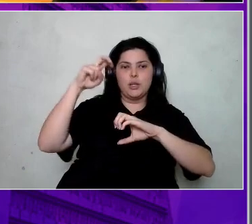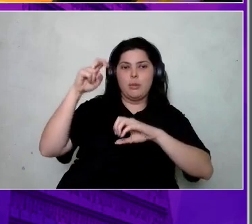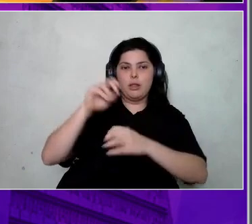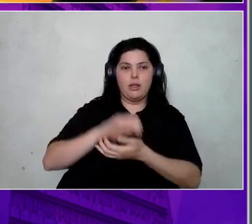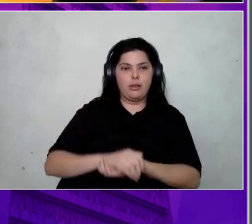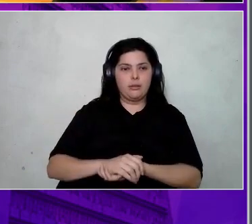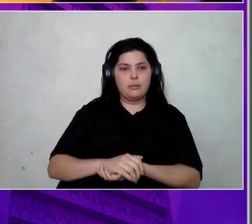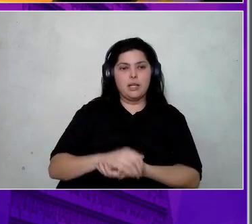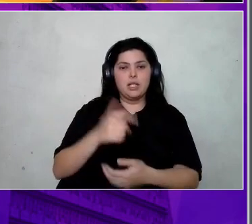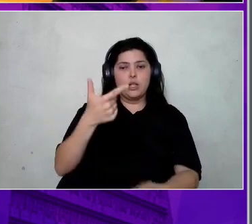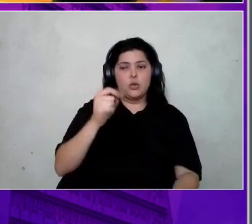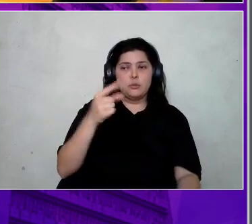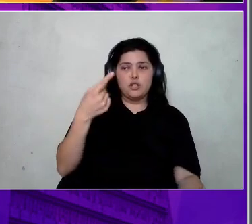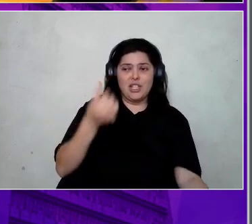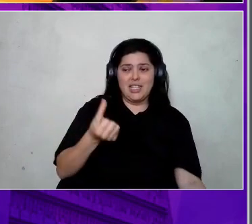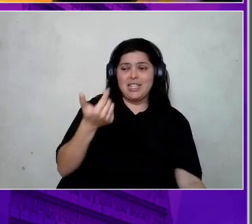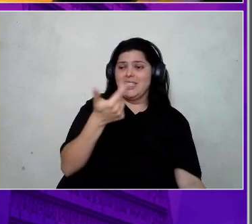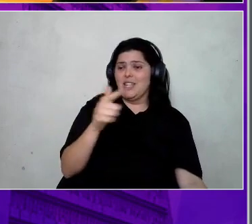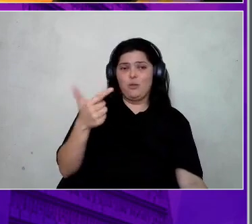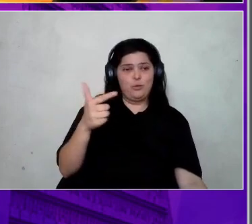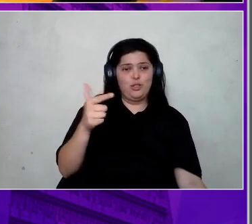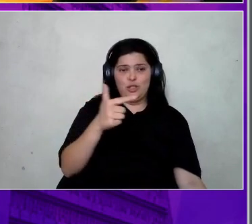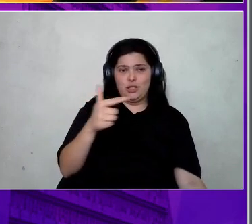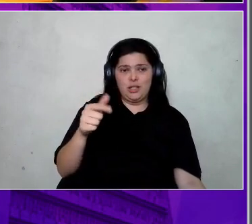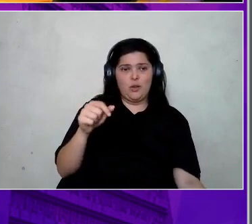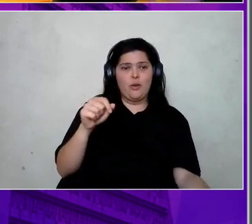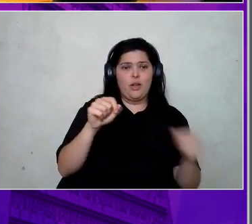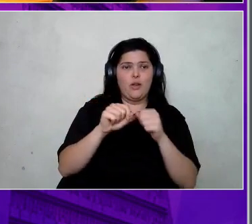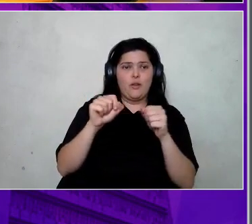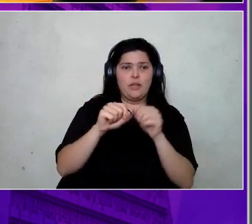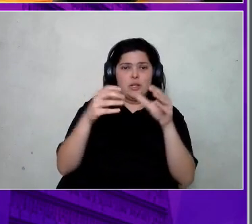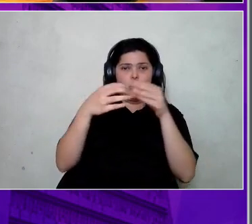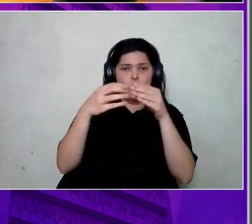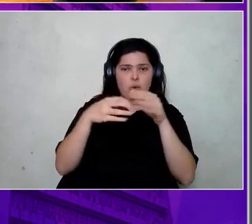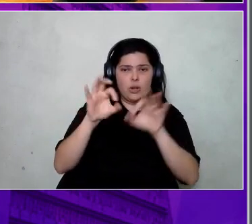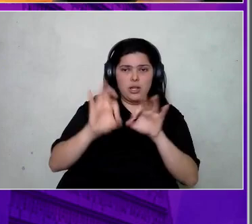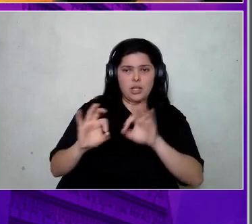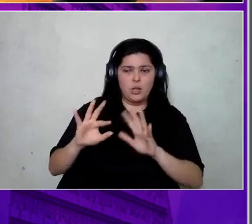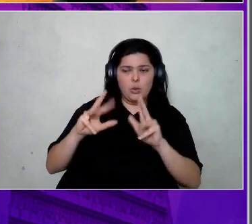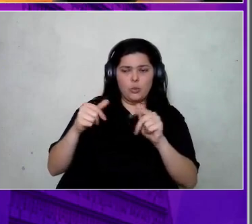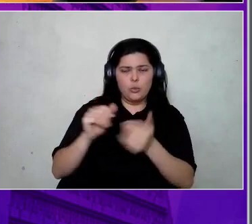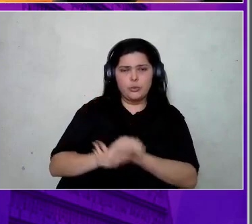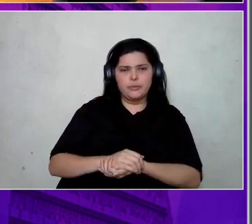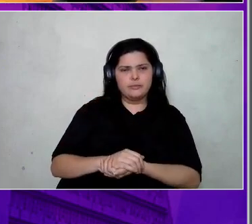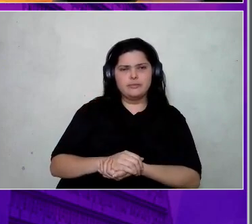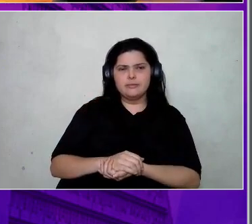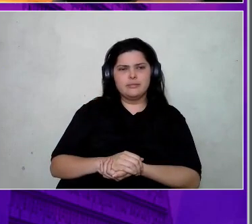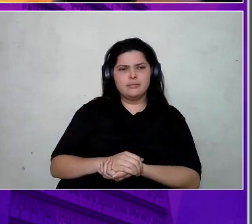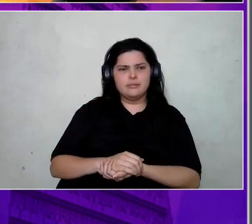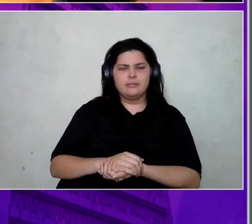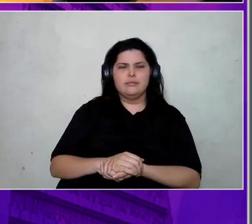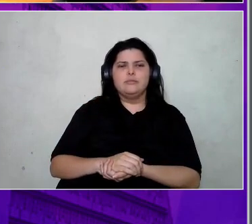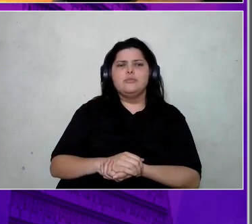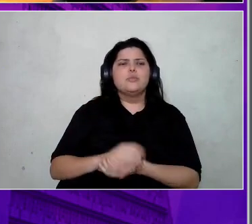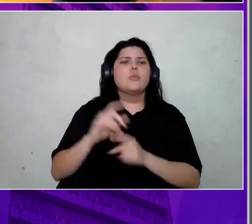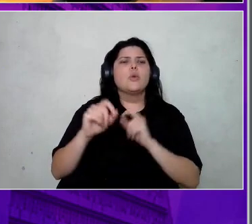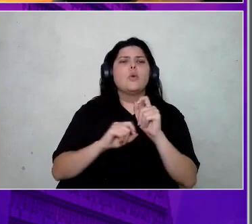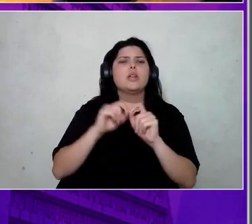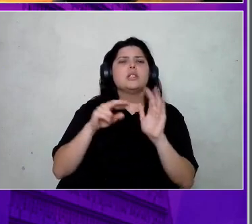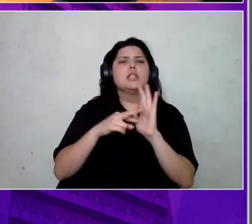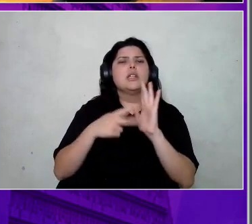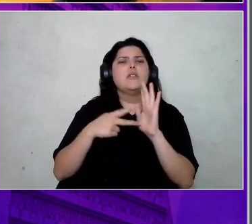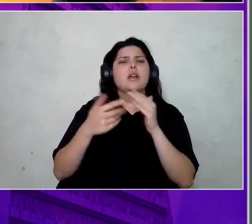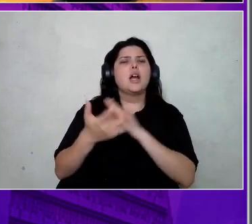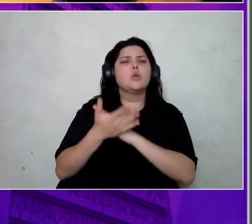2016 não tinha Chat GPT, então eu fiz tudo na mão, categorizei tudo. Mas o que que, né, essa categorização, né, me ajuda? Pô,